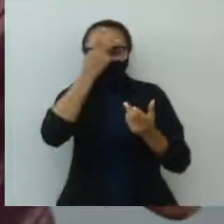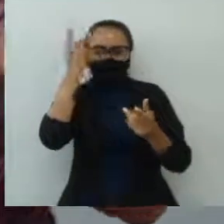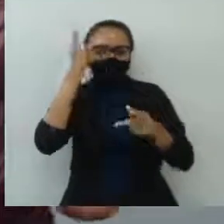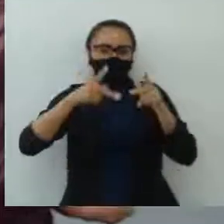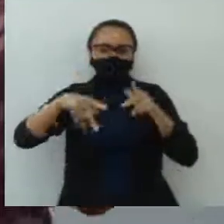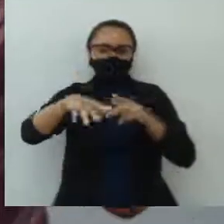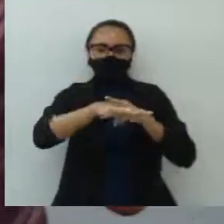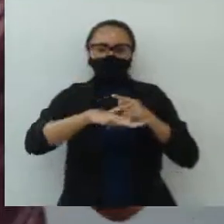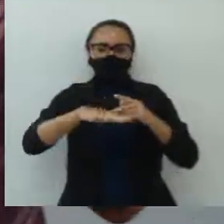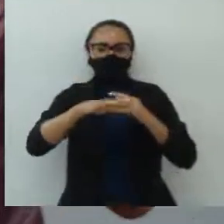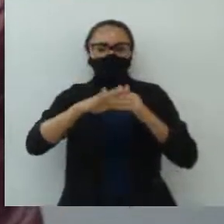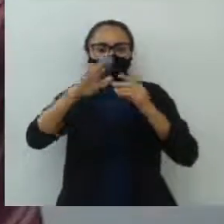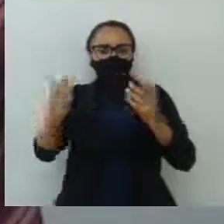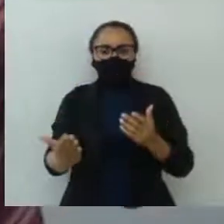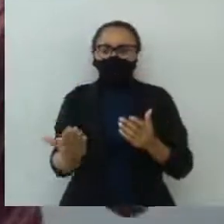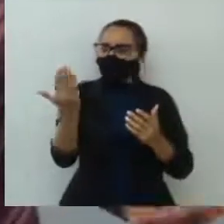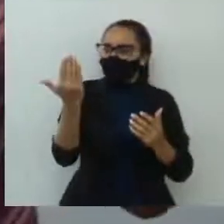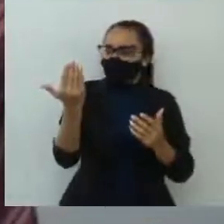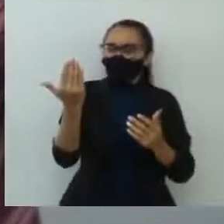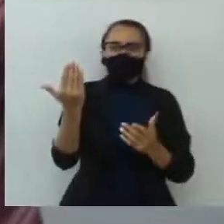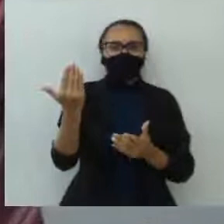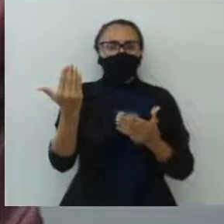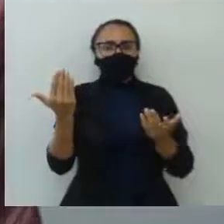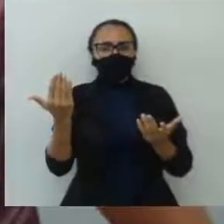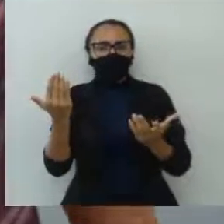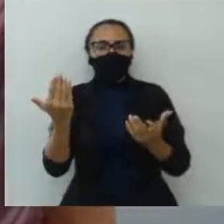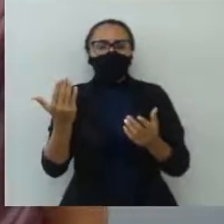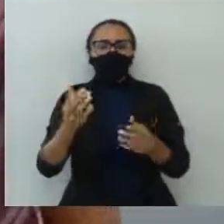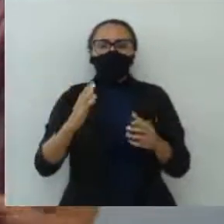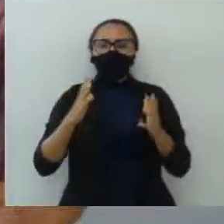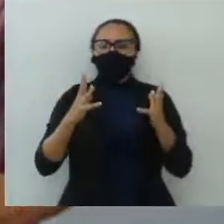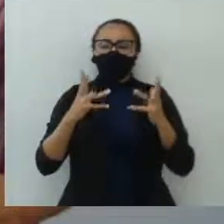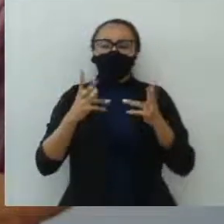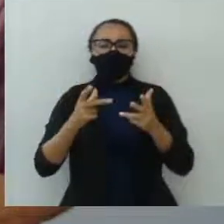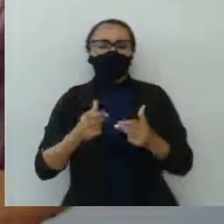diante de um espelho, se vendo, né, com todos os seus defeitos e com todas as